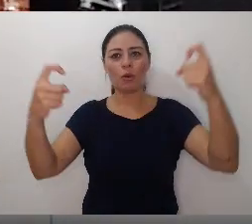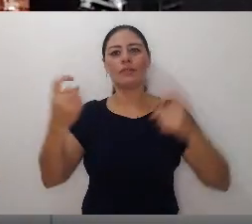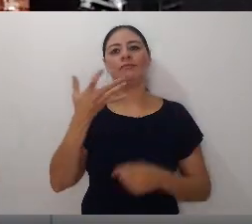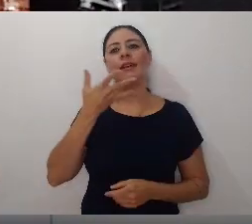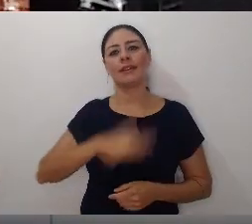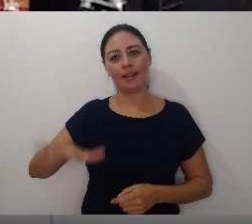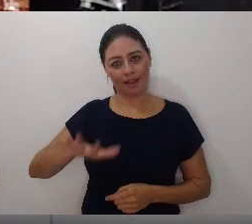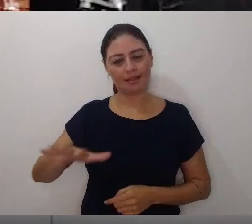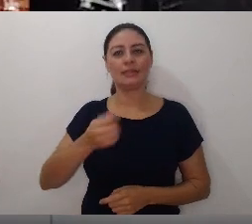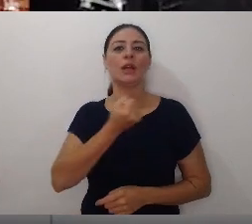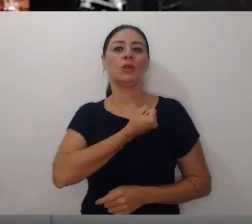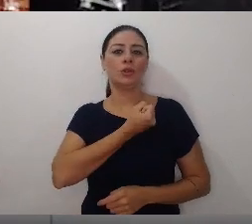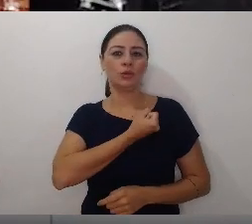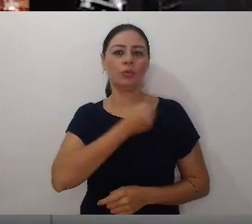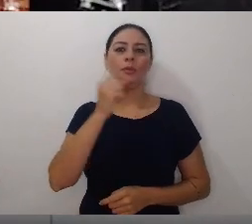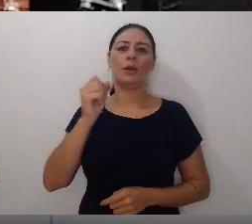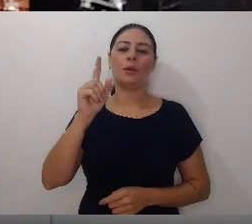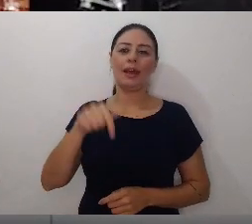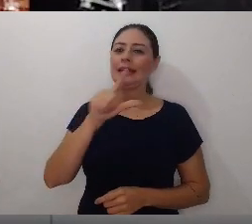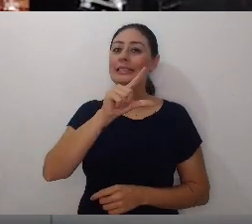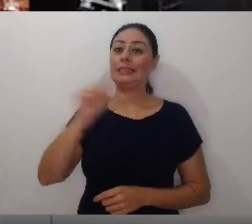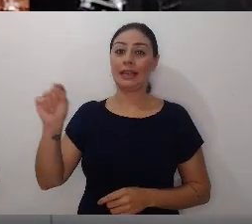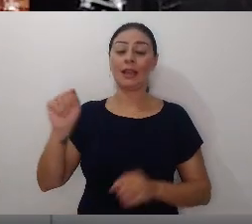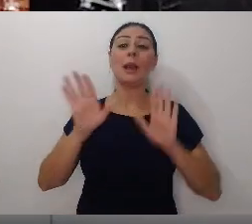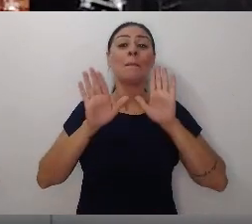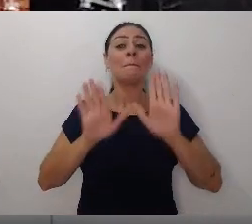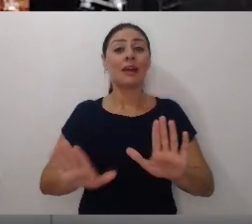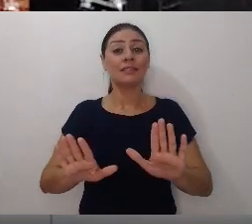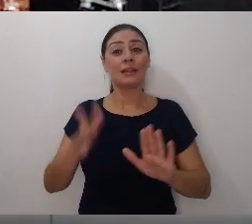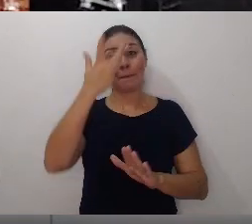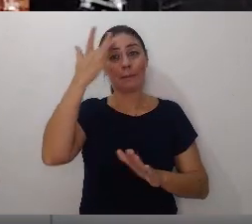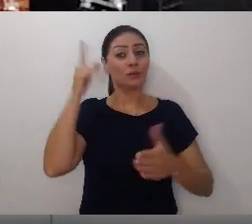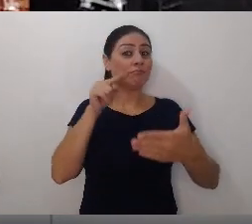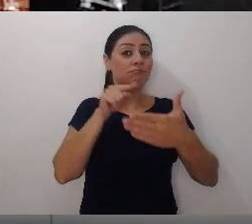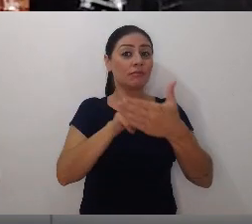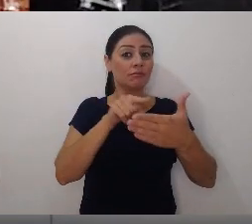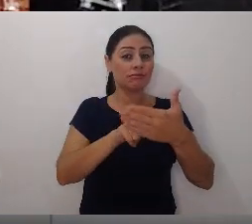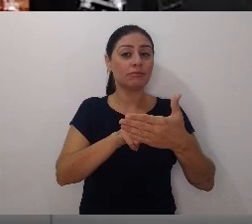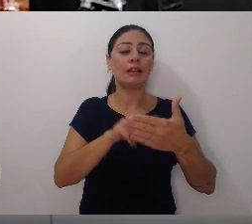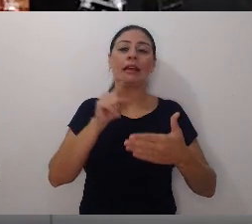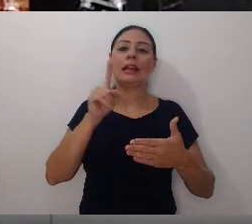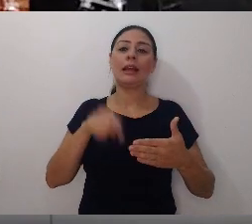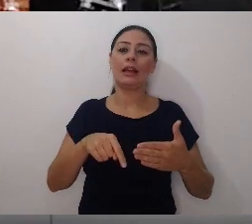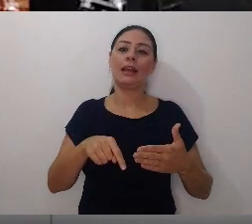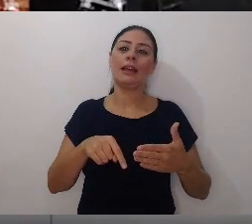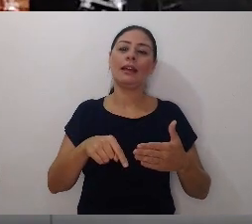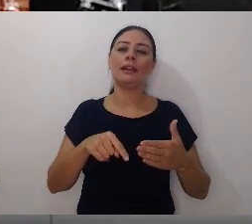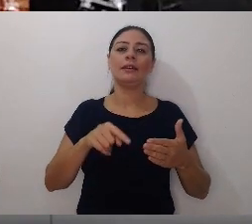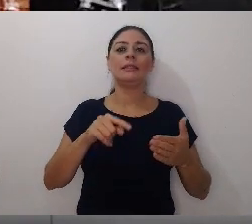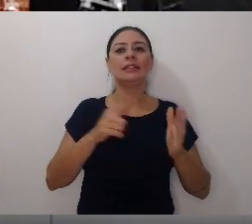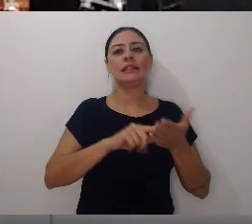nas peças. Eu queria falar também um pouquinho sobre abuso infantil e violência. O número da denúncia